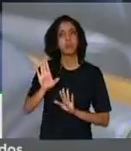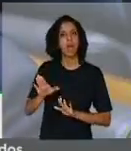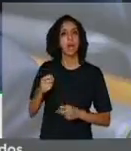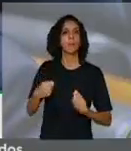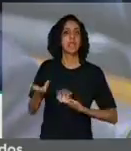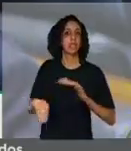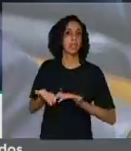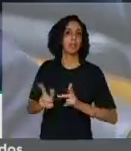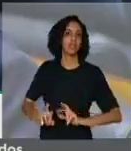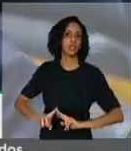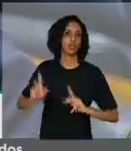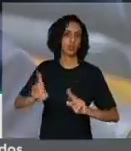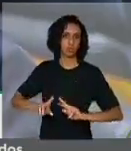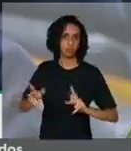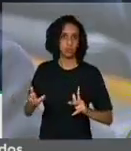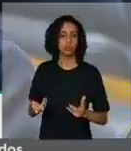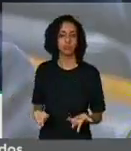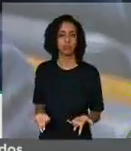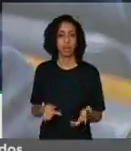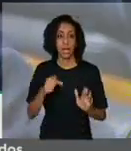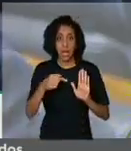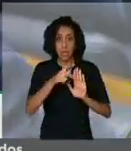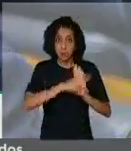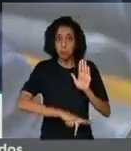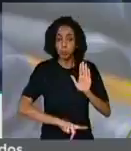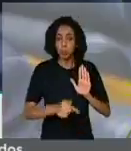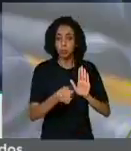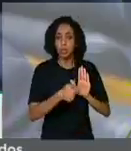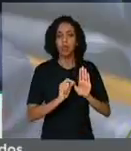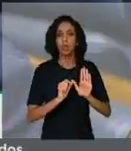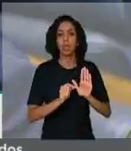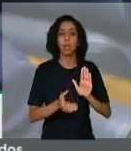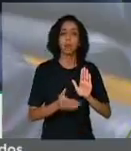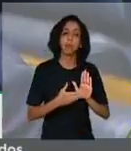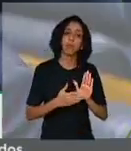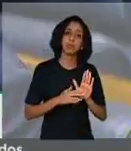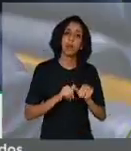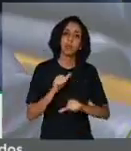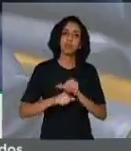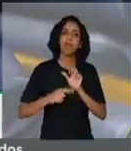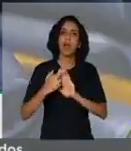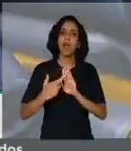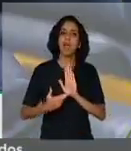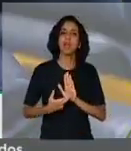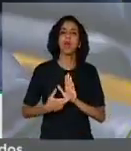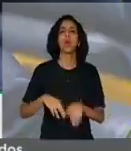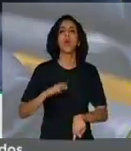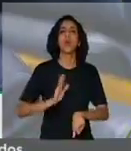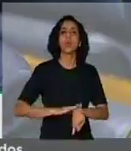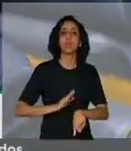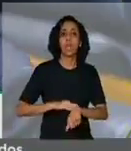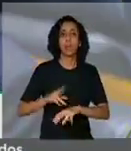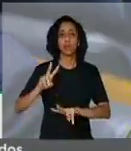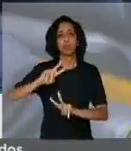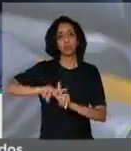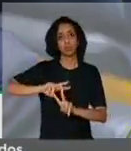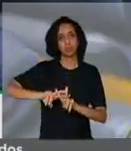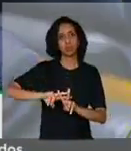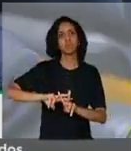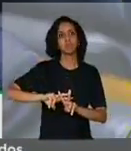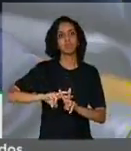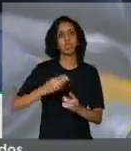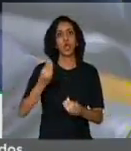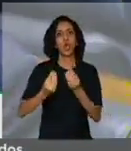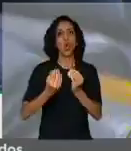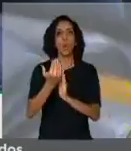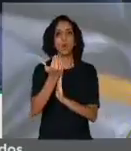hoje. É um projeto que altera, ou que propõe alterar as regras de progressão de pena. E é um projeto